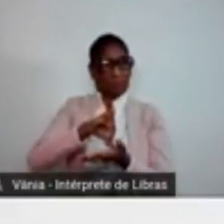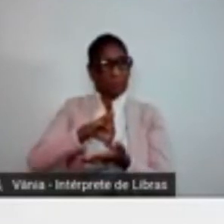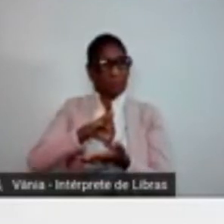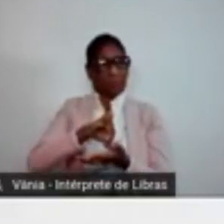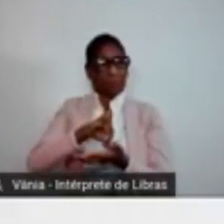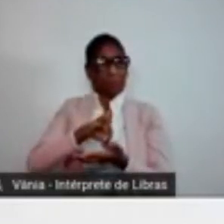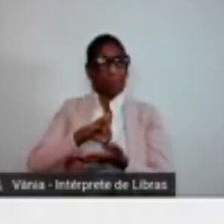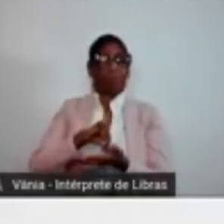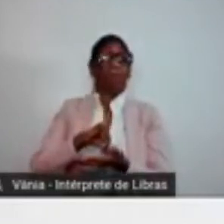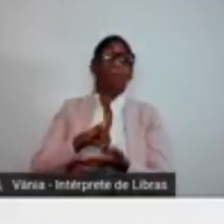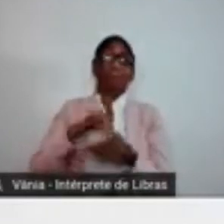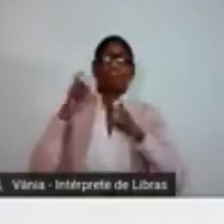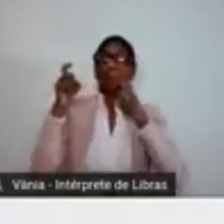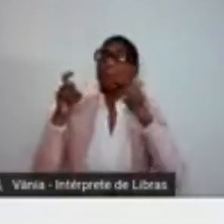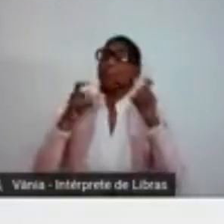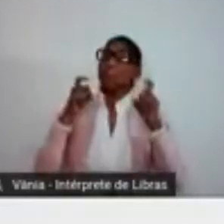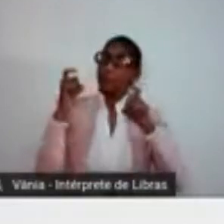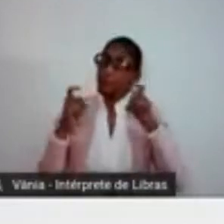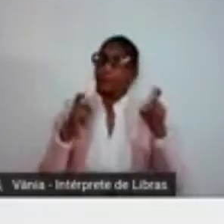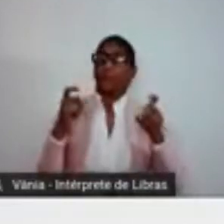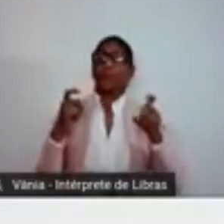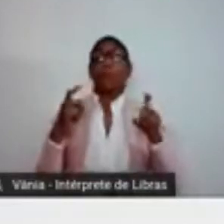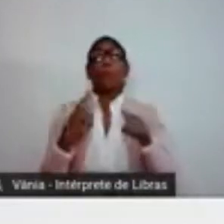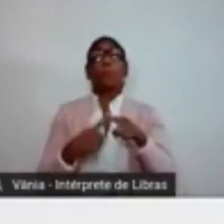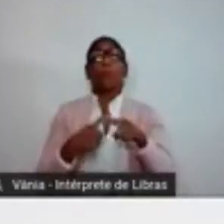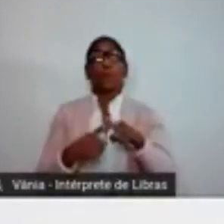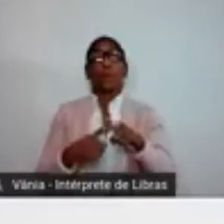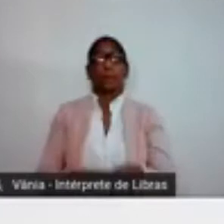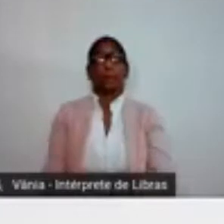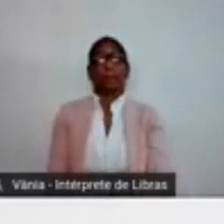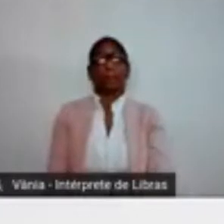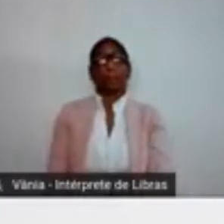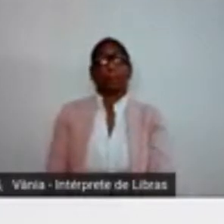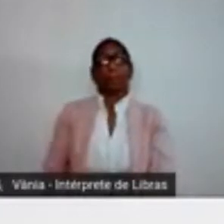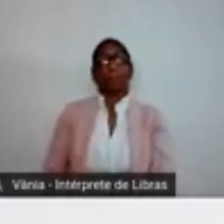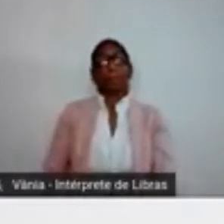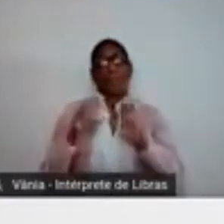que gera uma preocupação, né, pela disponibilidade